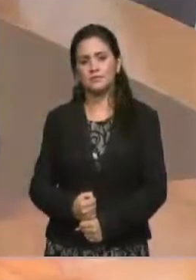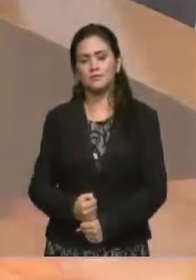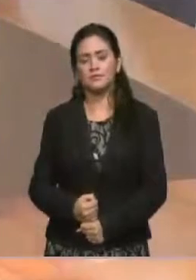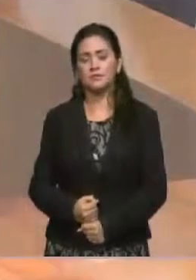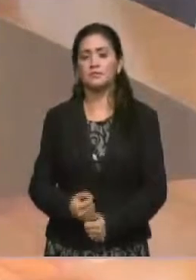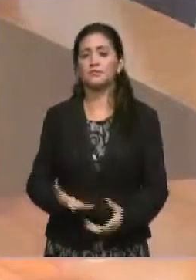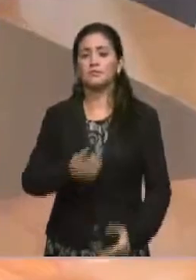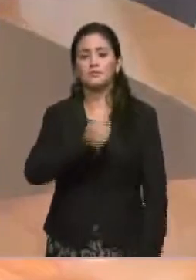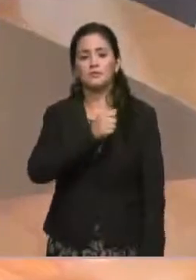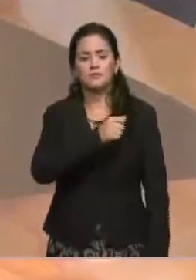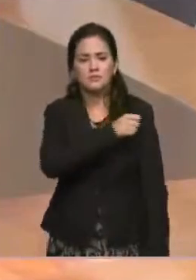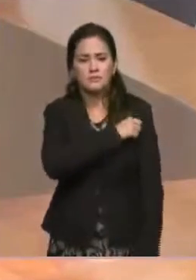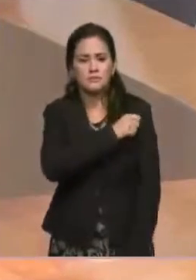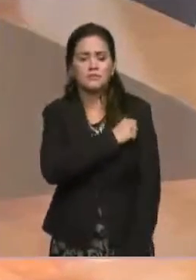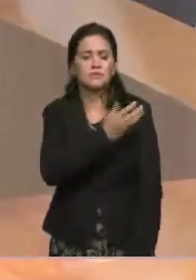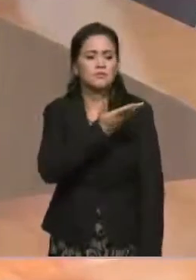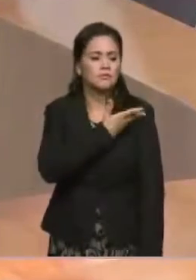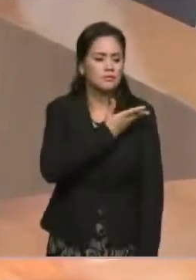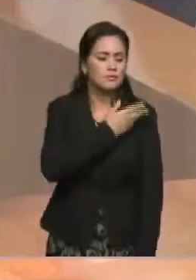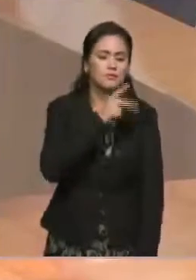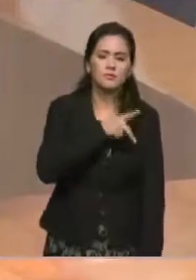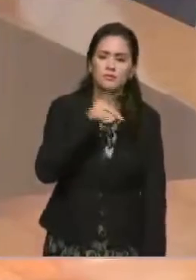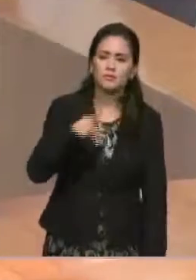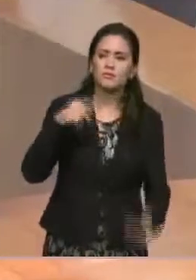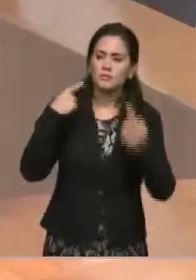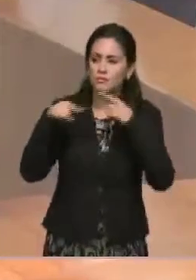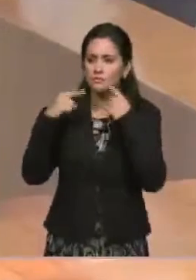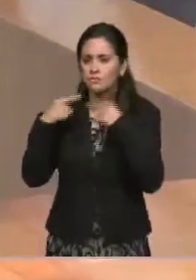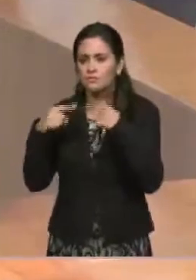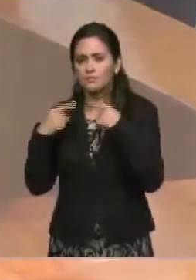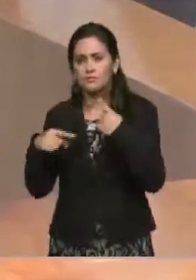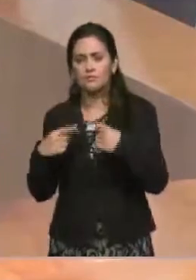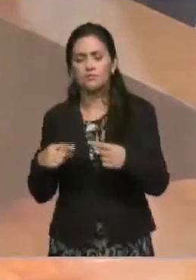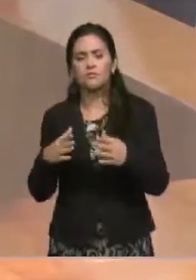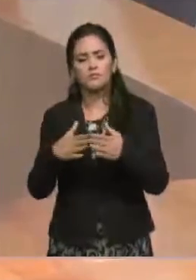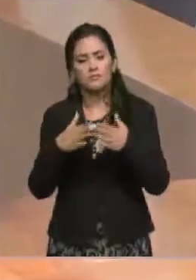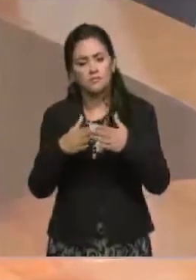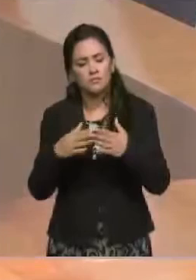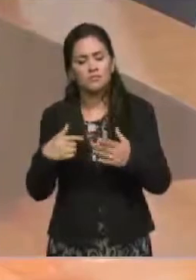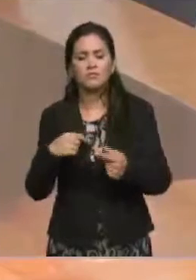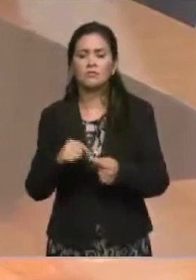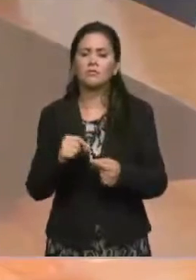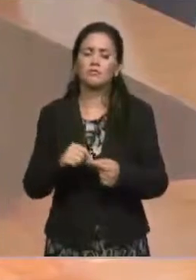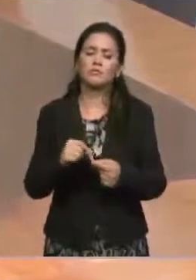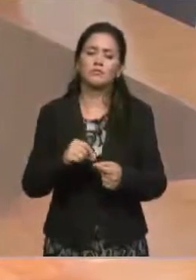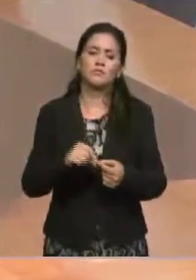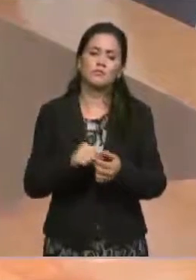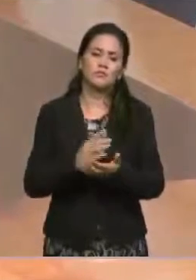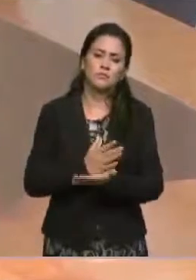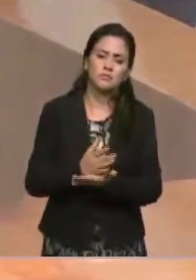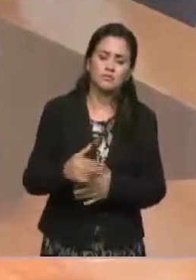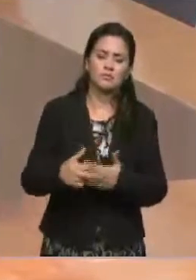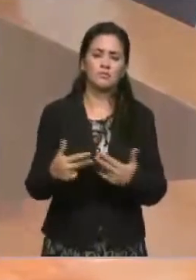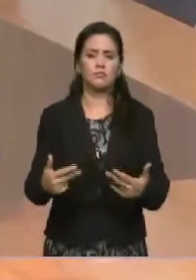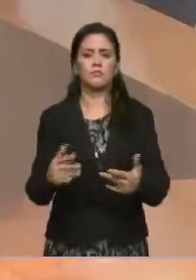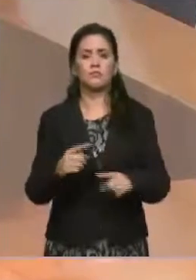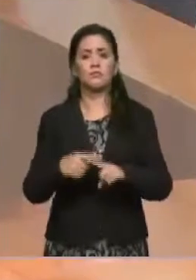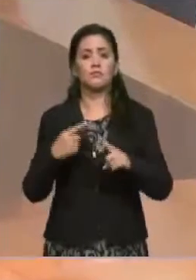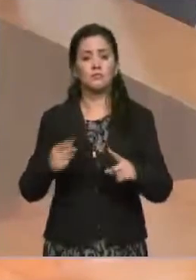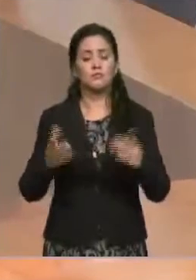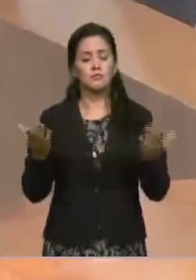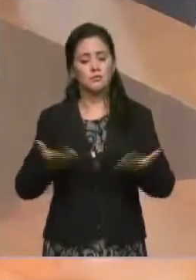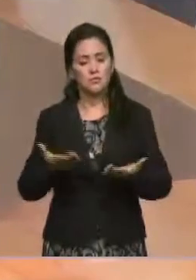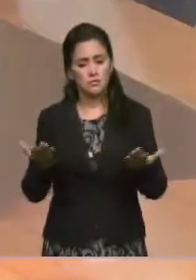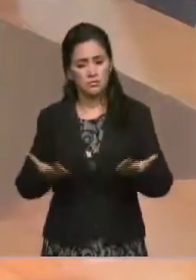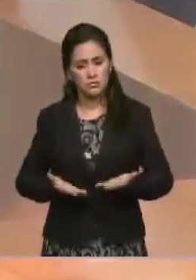alunos, amigos, professores, se reclamando para que eu tome alguma providência. Mas só agora,